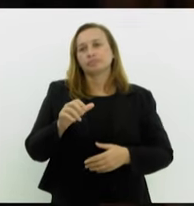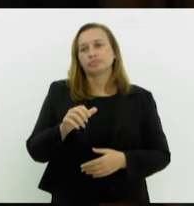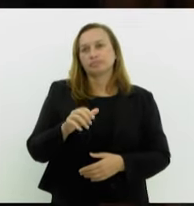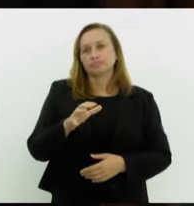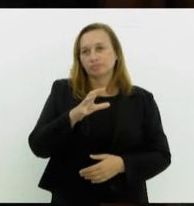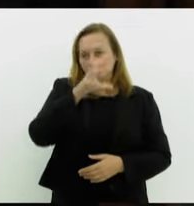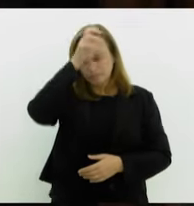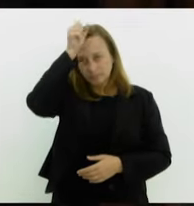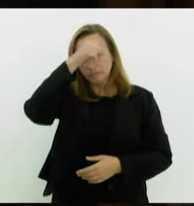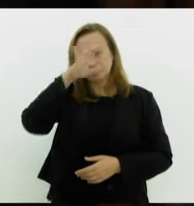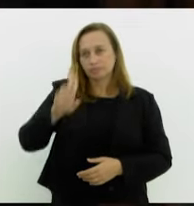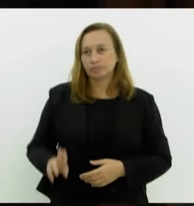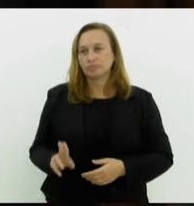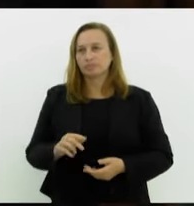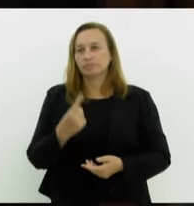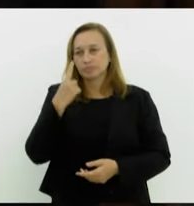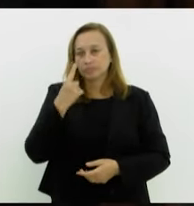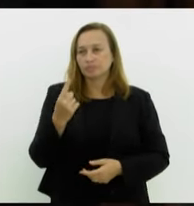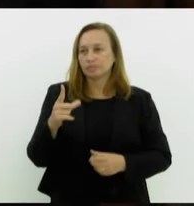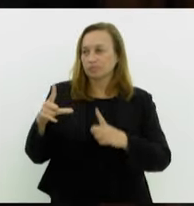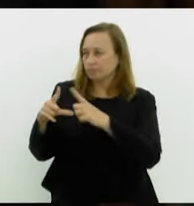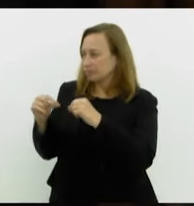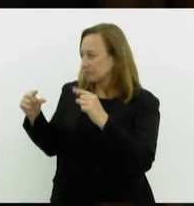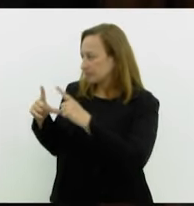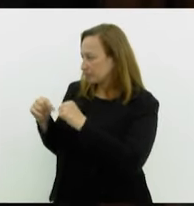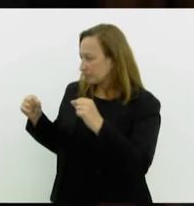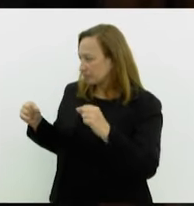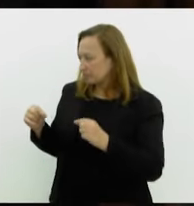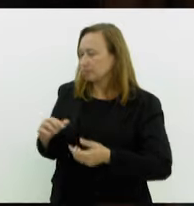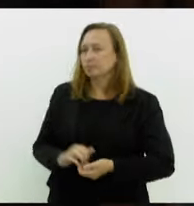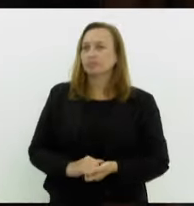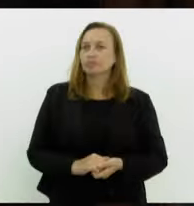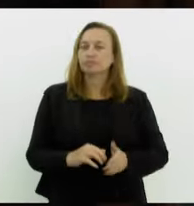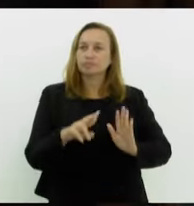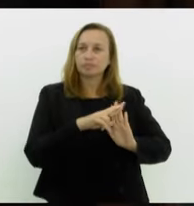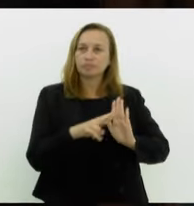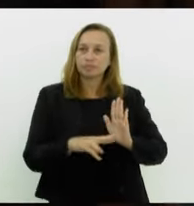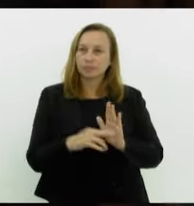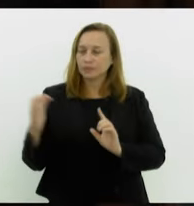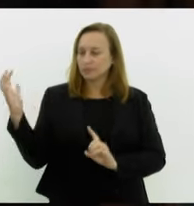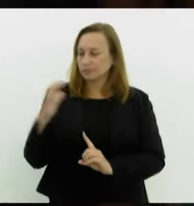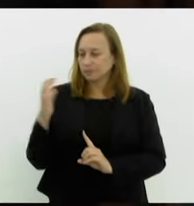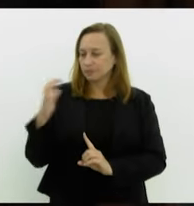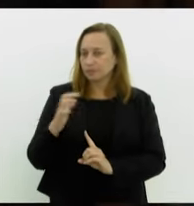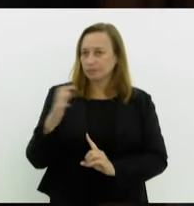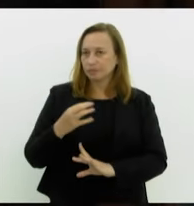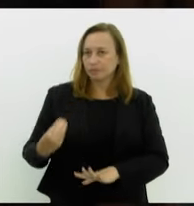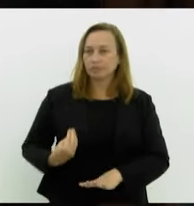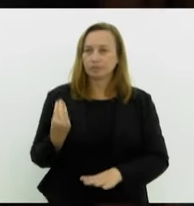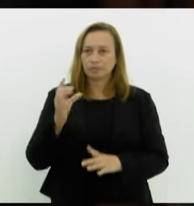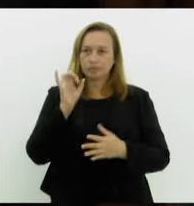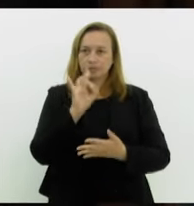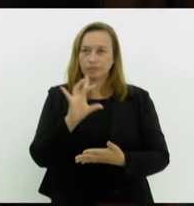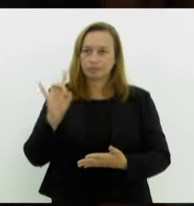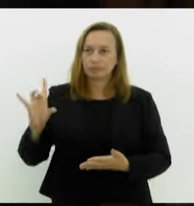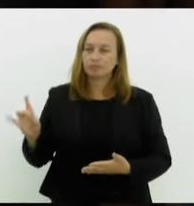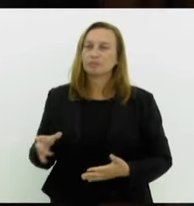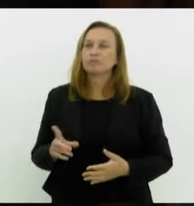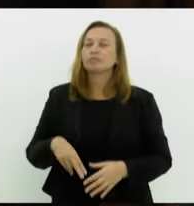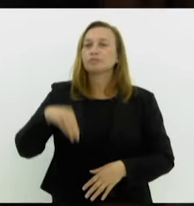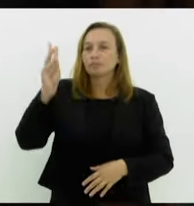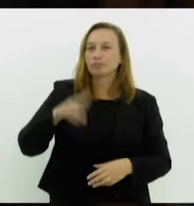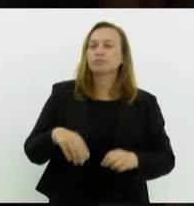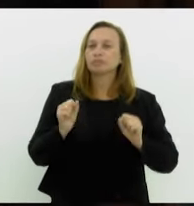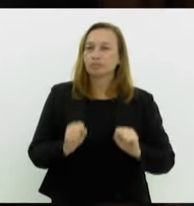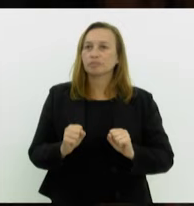seguinte a gente vê lá em Brasília e Brasília dita regras que influencia a vida de cada um uma Mas quem pode est